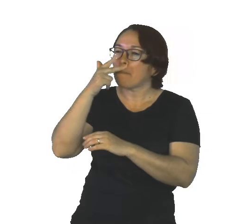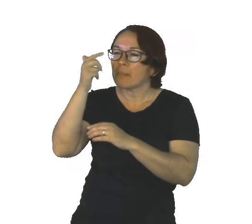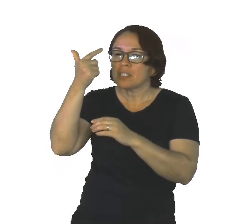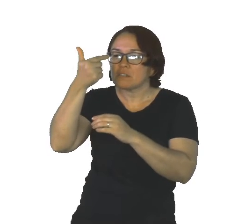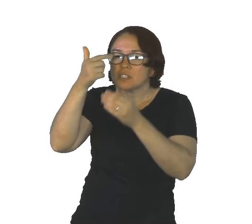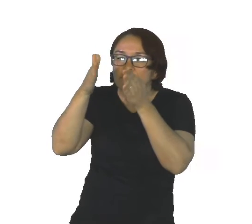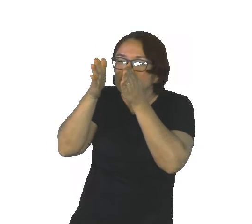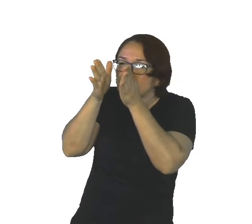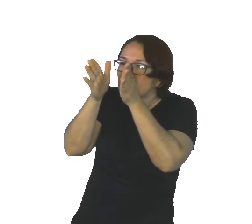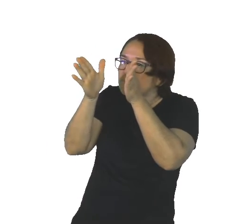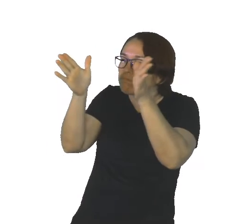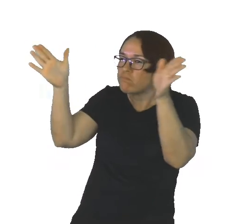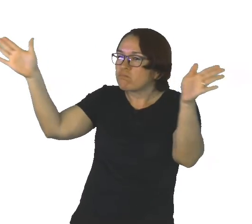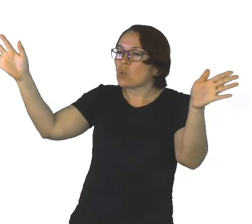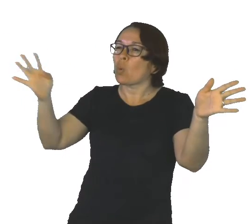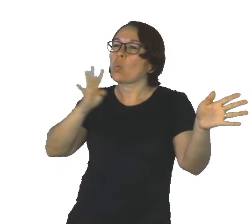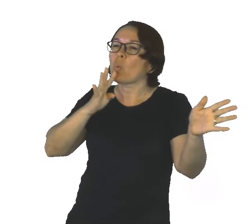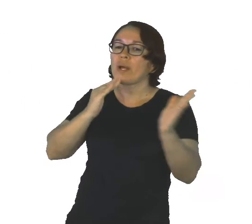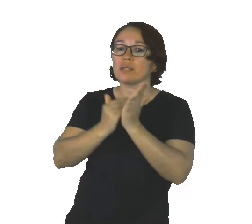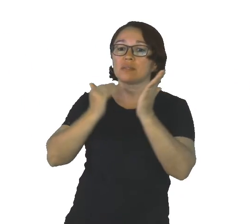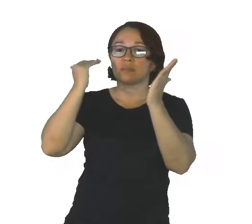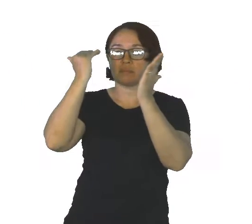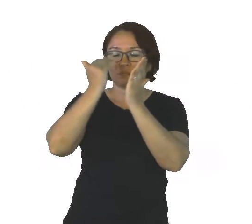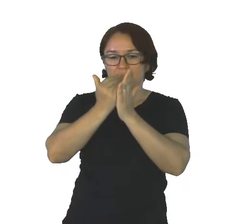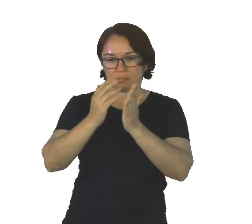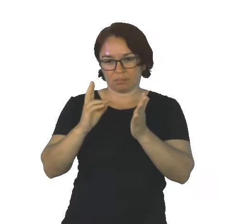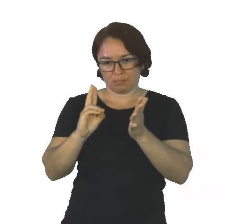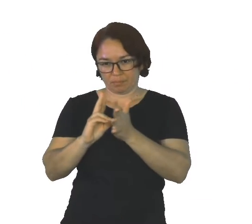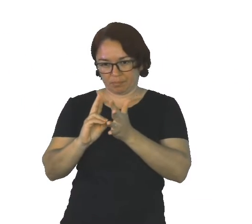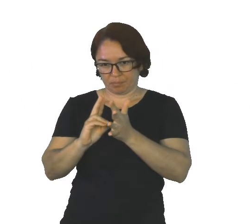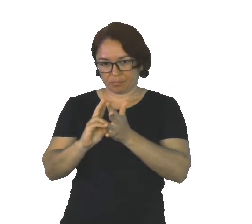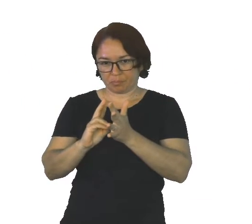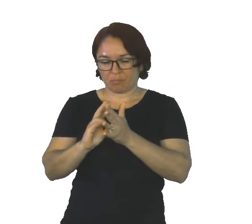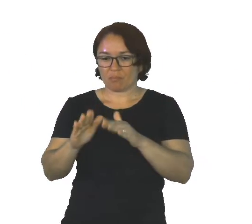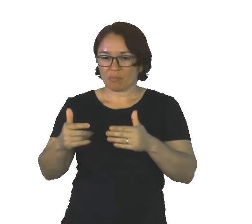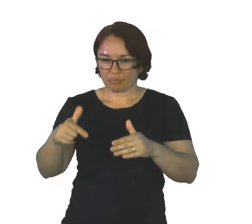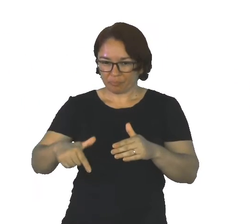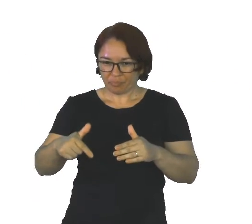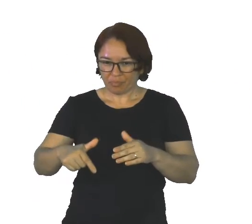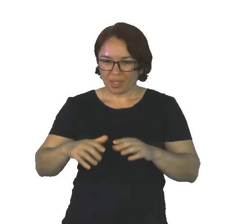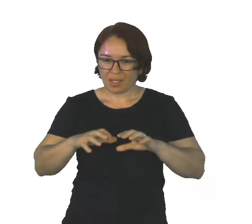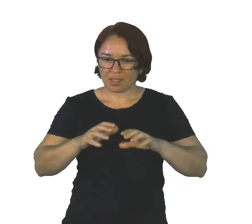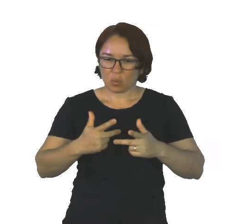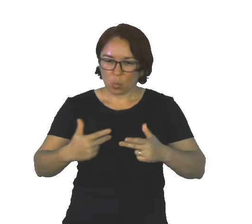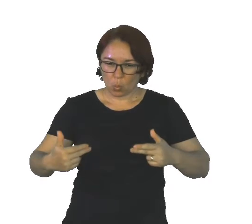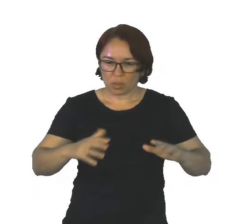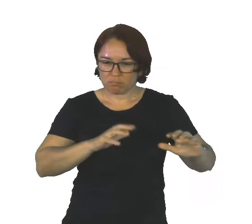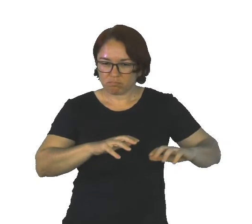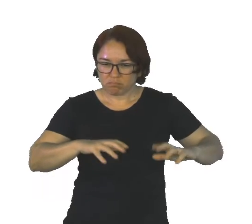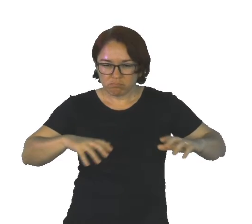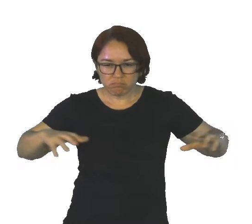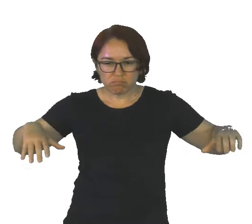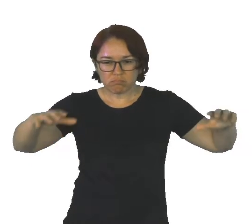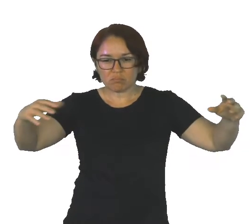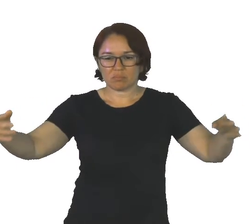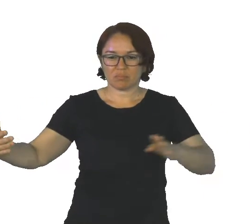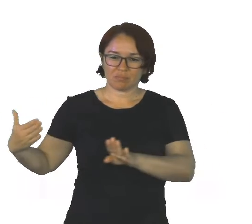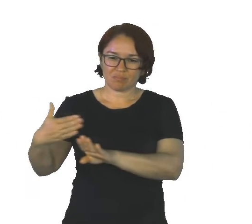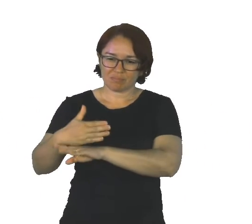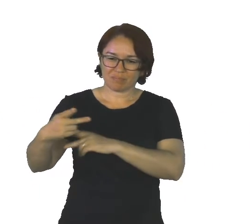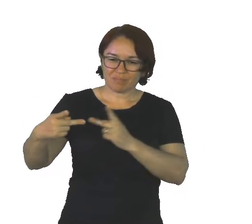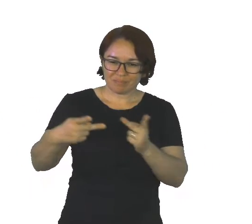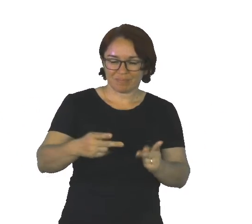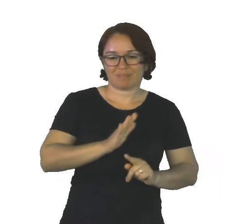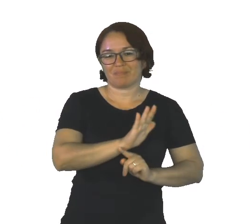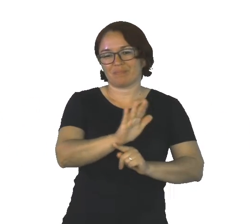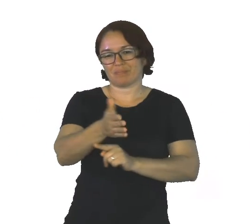das sociedades indígenas. Então esse é o sentido de fazer essa exposição, né? A gente acredita que vai ser uma contribuição importante.